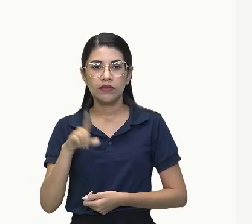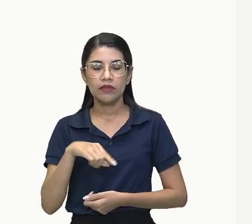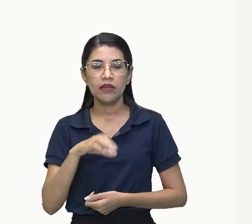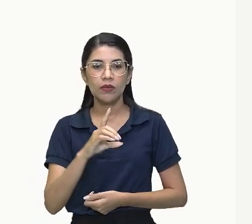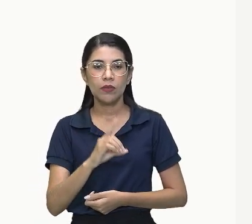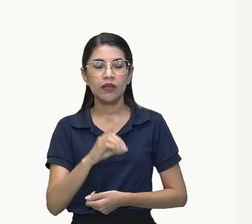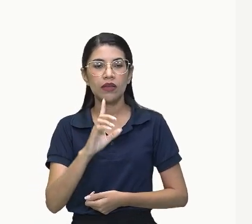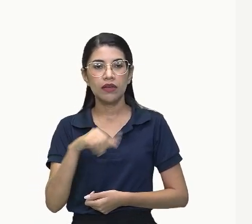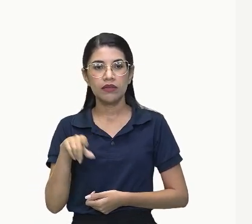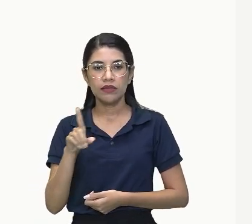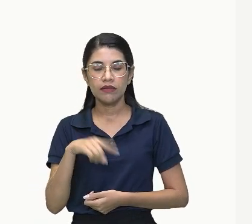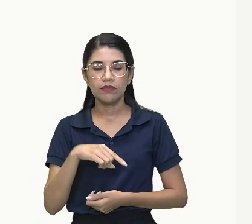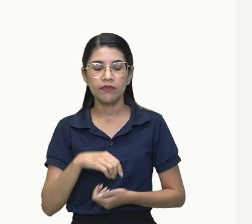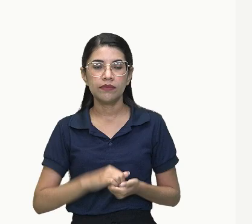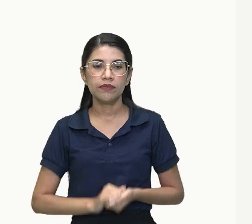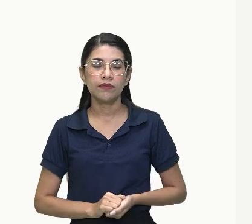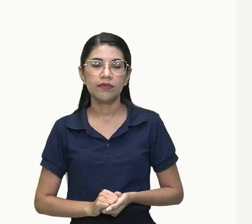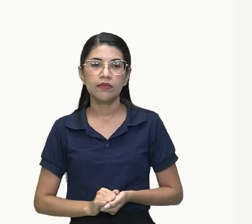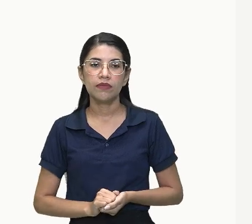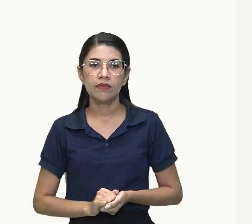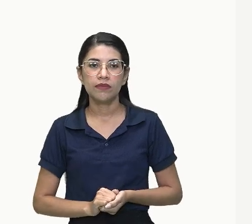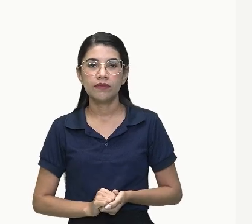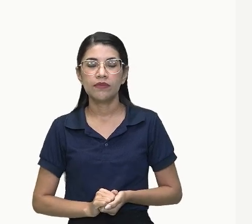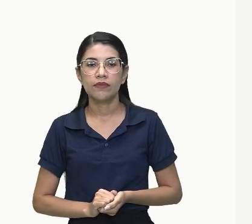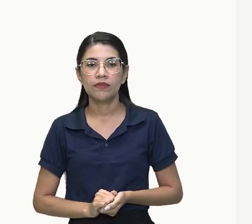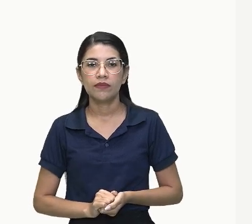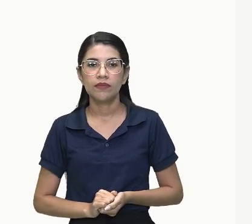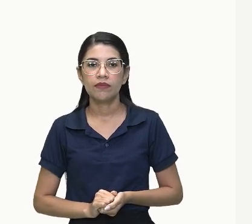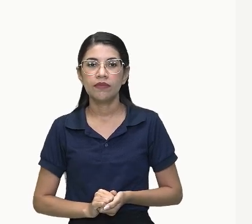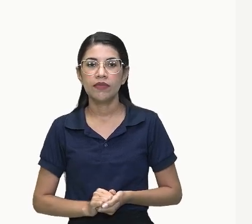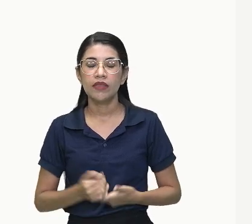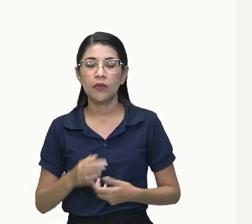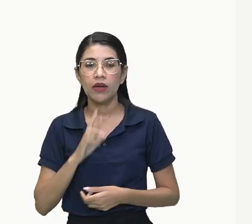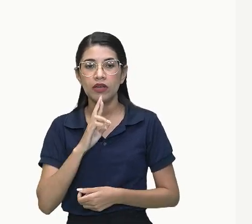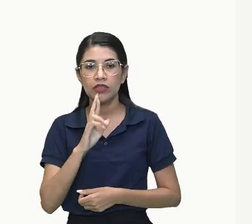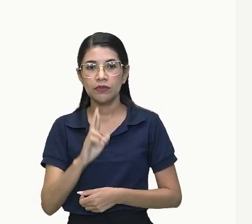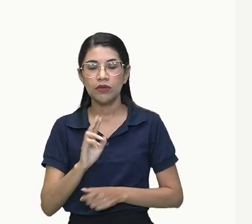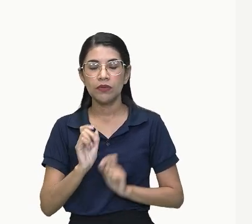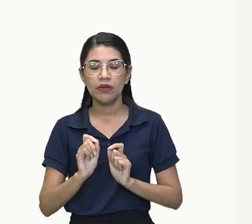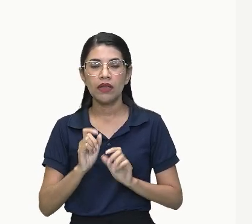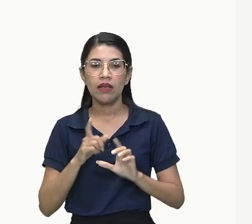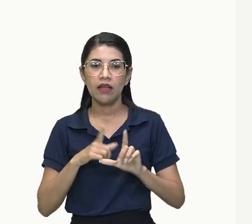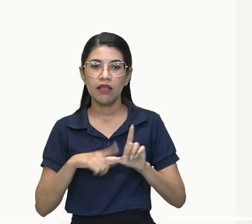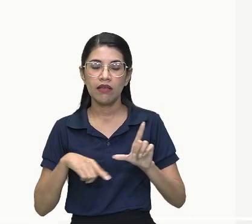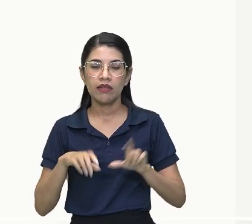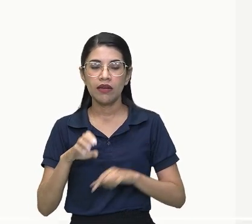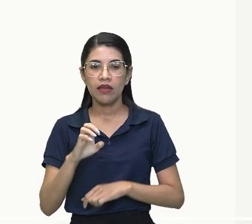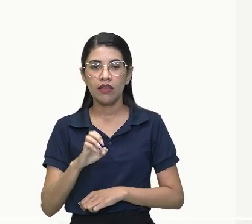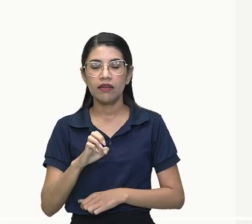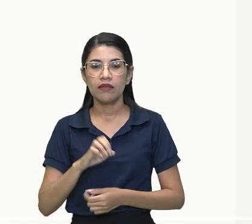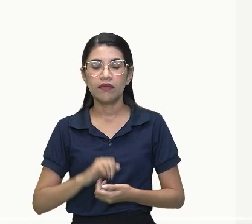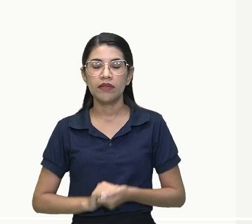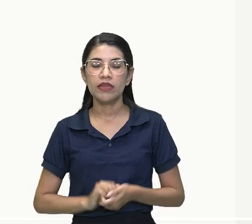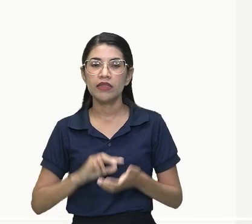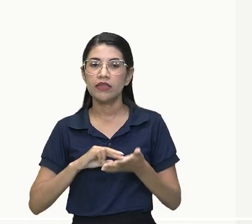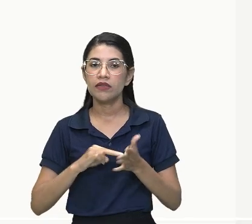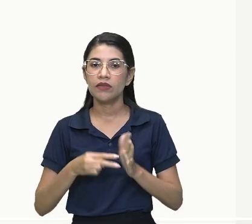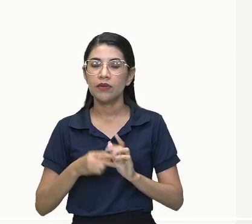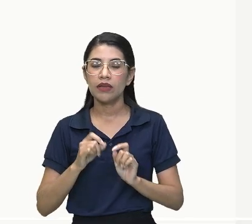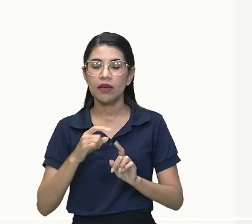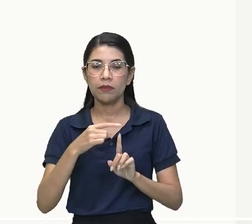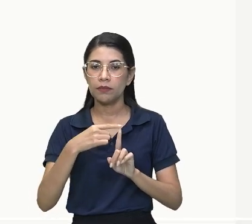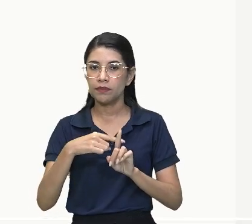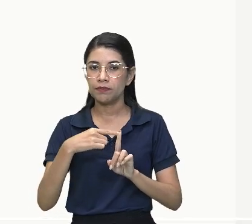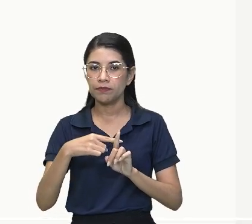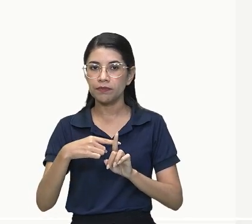alternativa D também já não é, tá? É justamente esse sinal aqui negativo da equação, significa que ele é positivo,